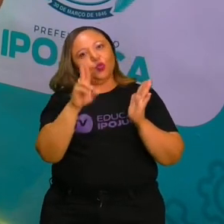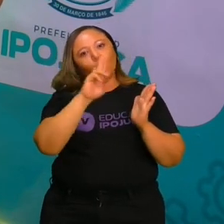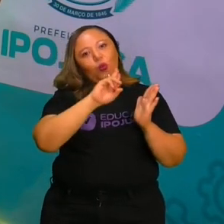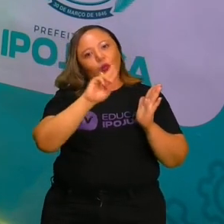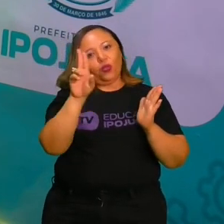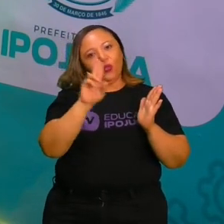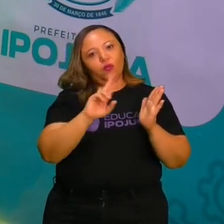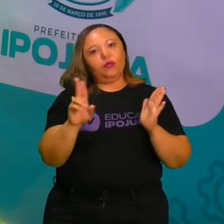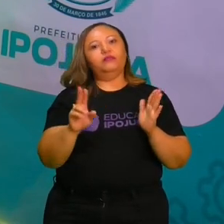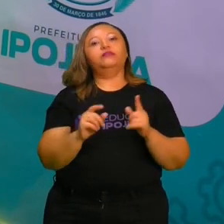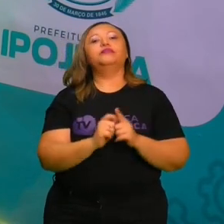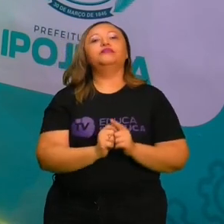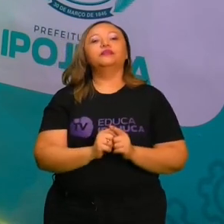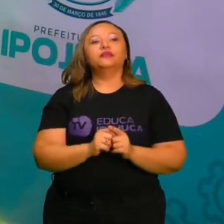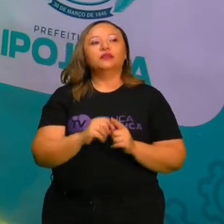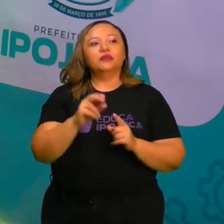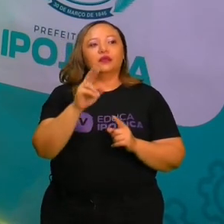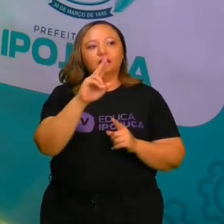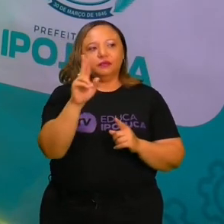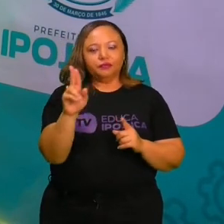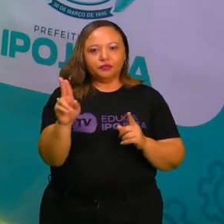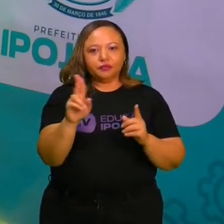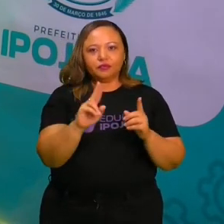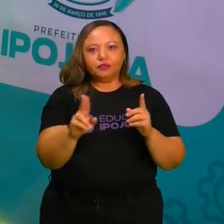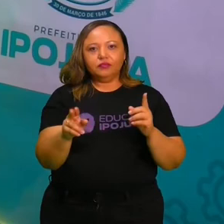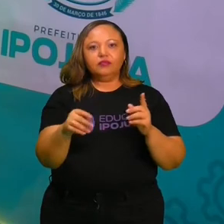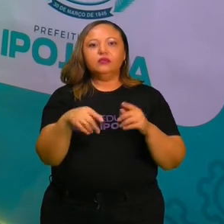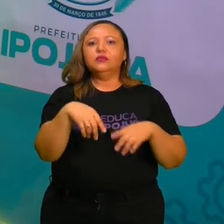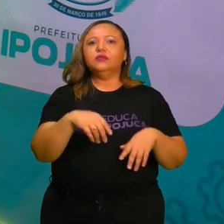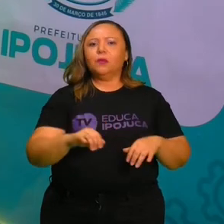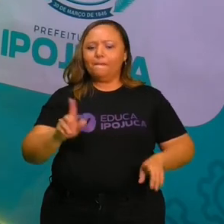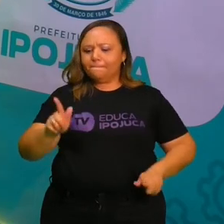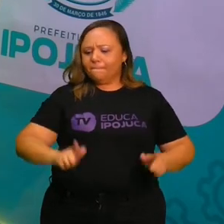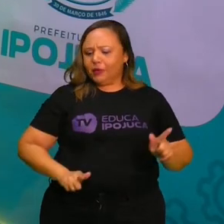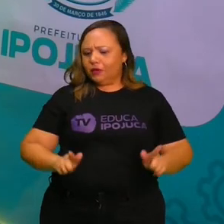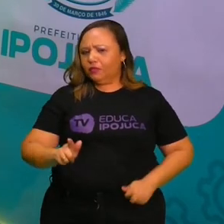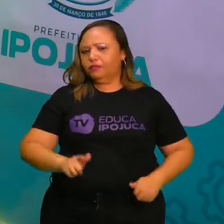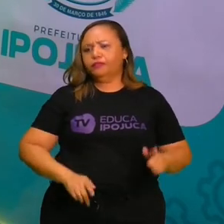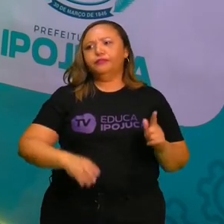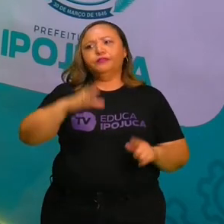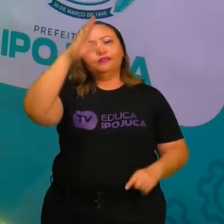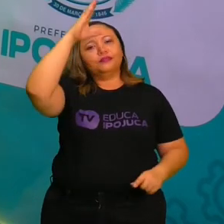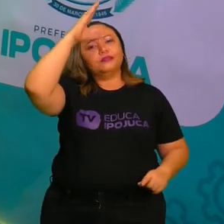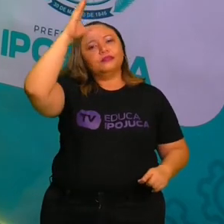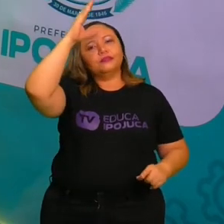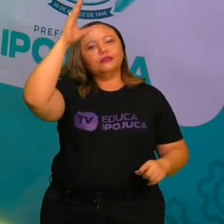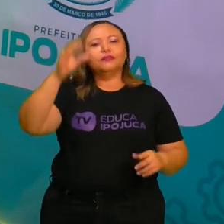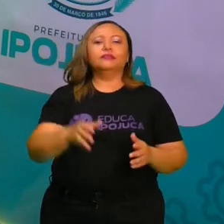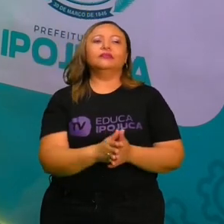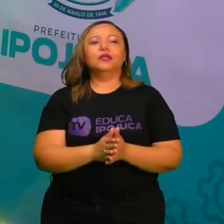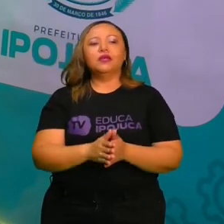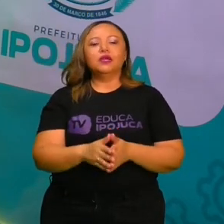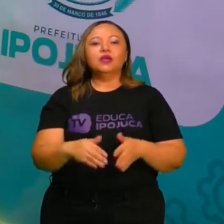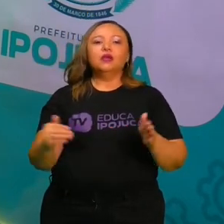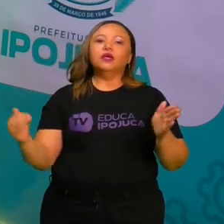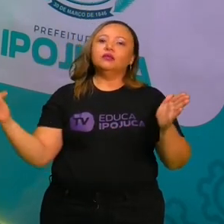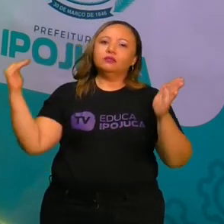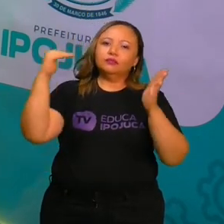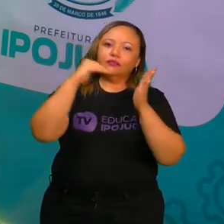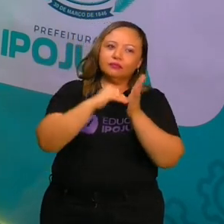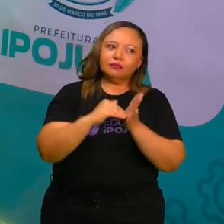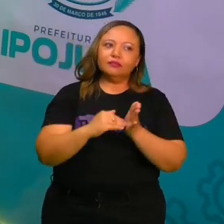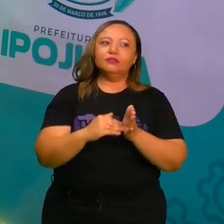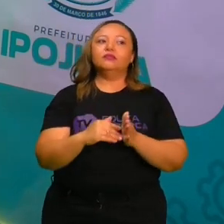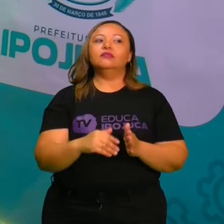escreve todas as palavras, todos os nomes dos seus primos, suas tias, que você lembrar. Por último,